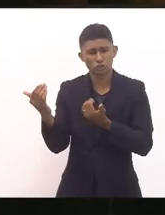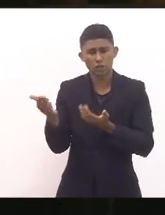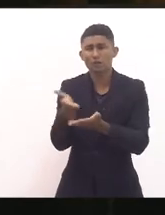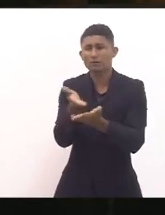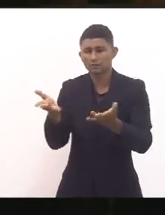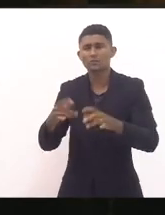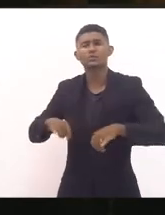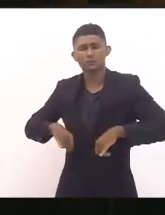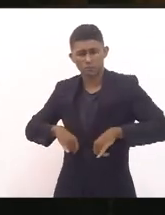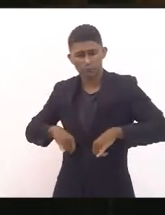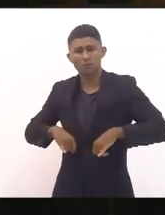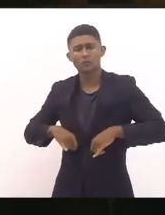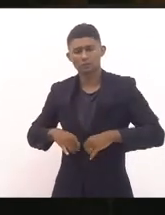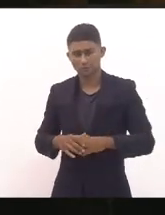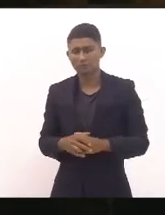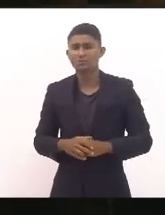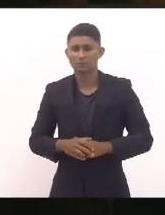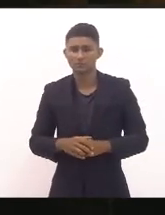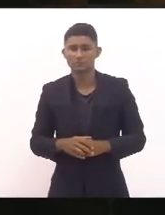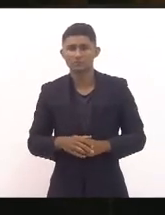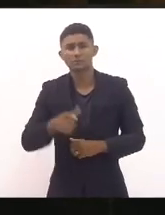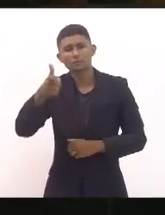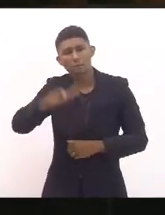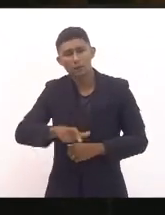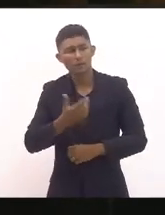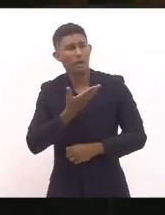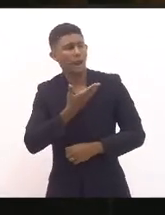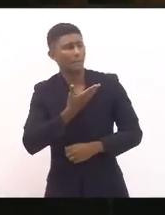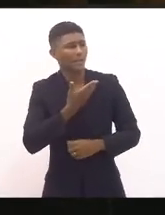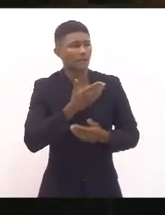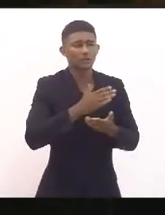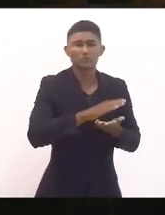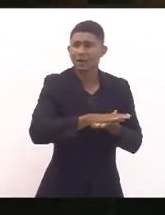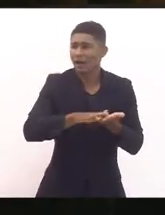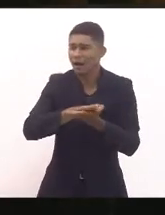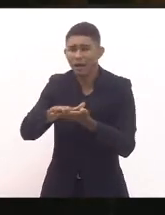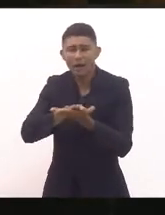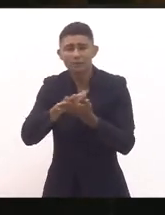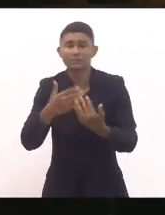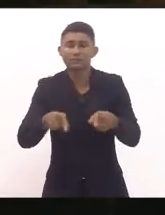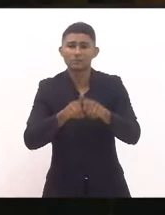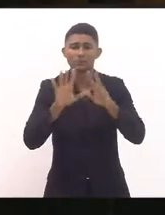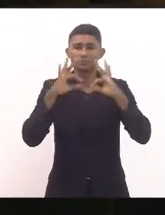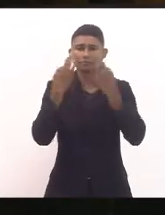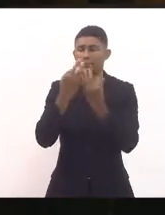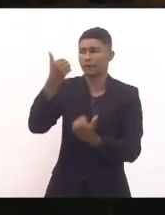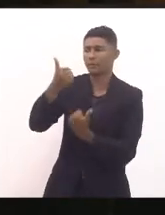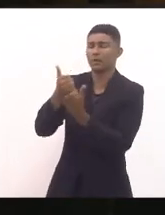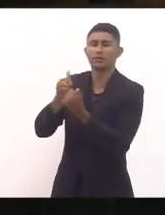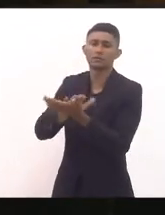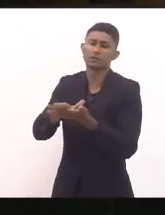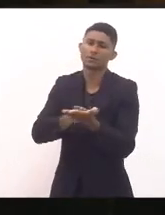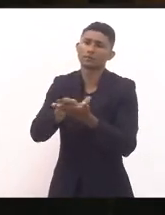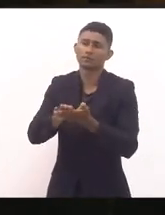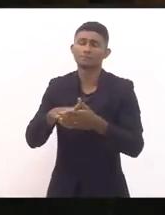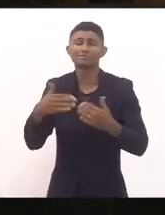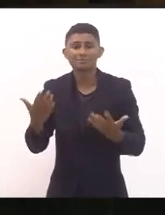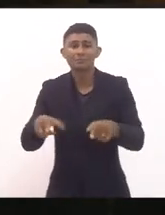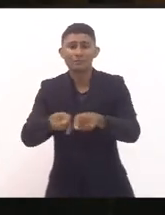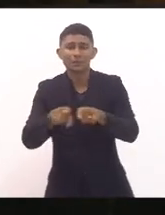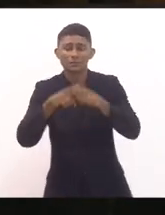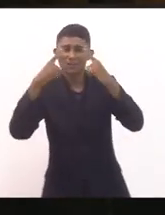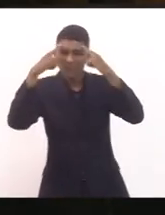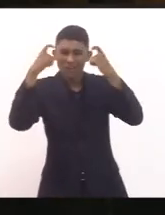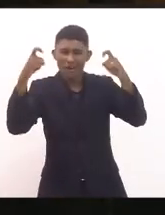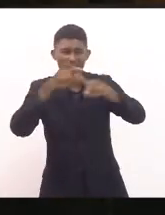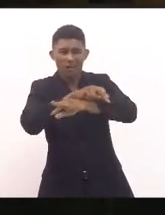maneira muito preocupante, a falta de amigos e suporte também familiar. Então, a exposição também à violência